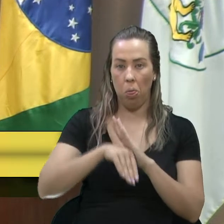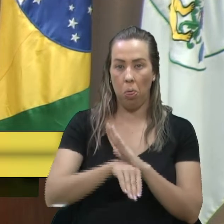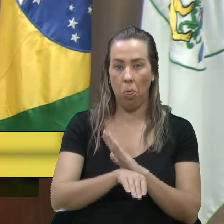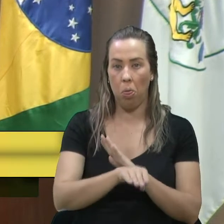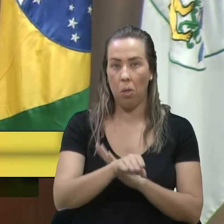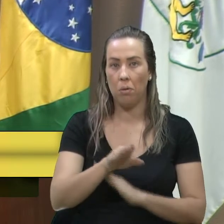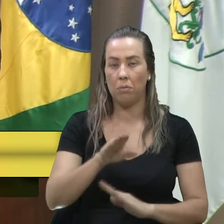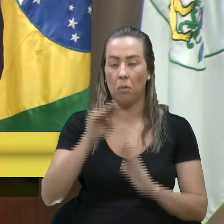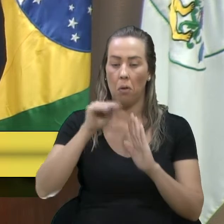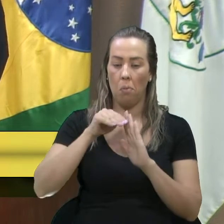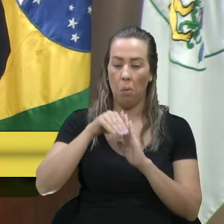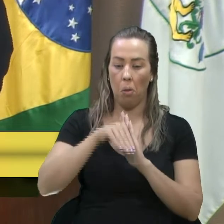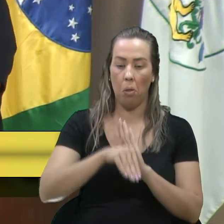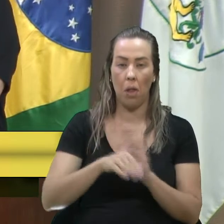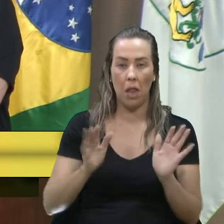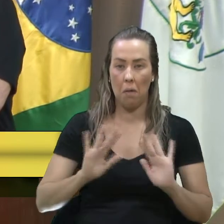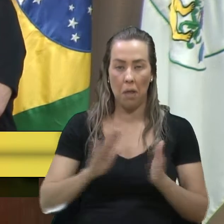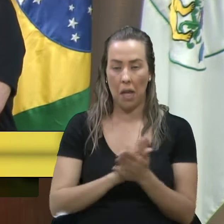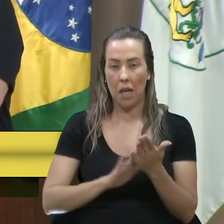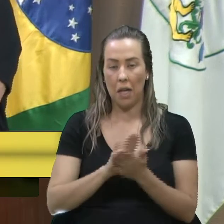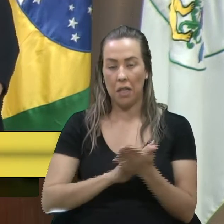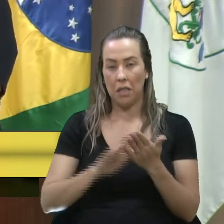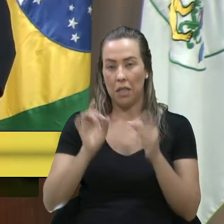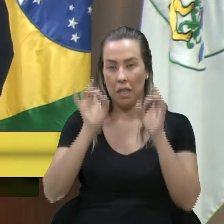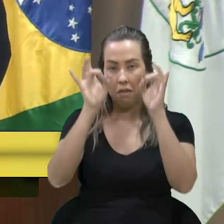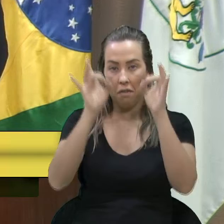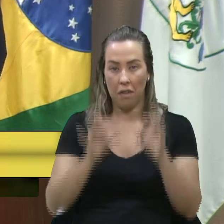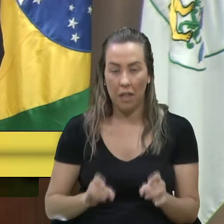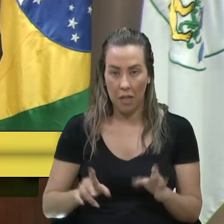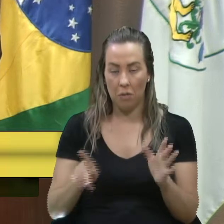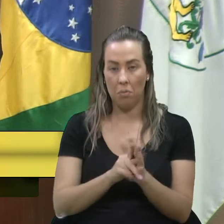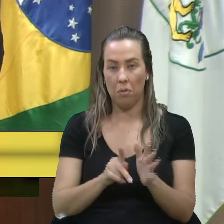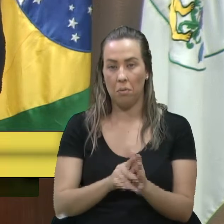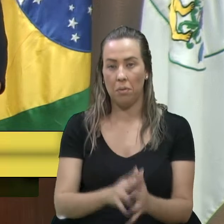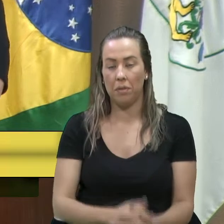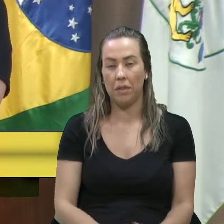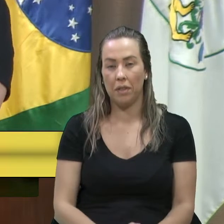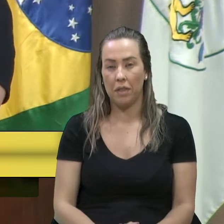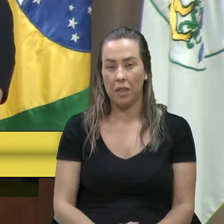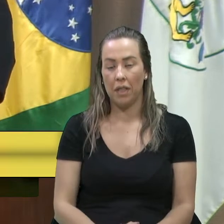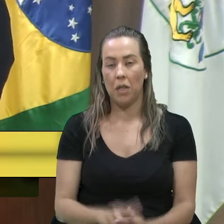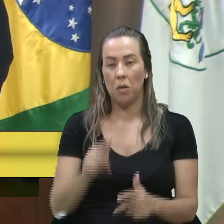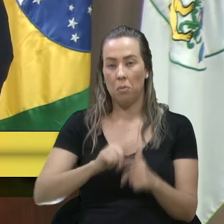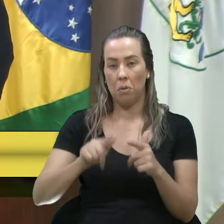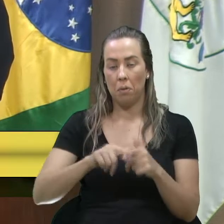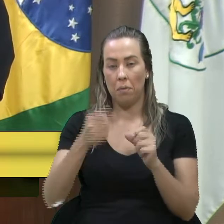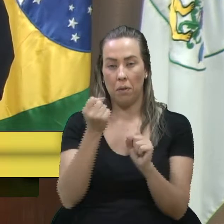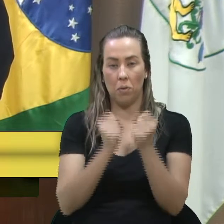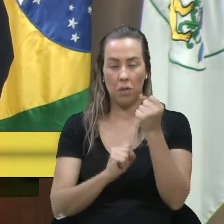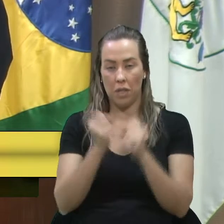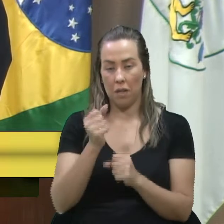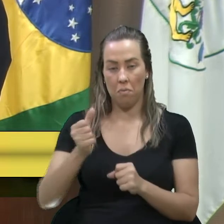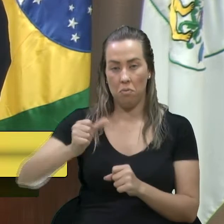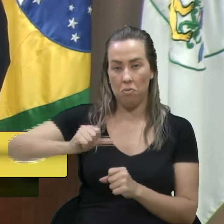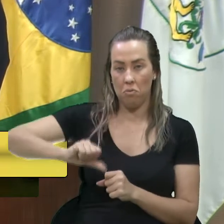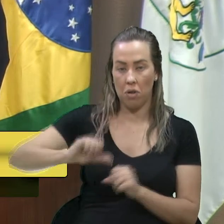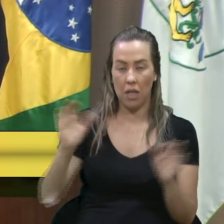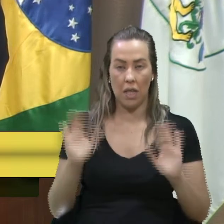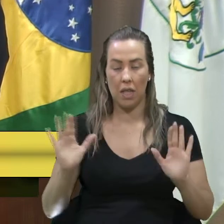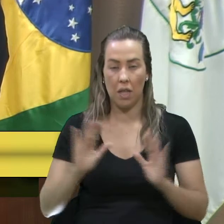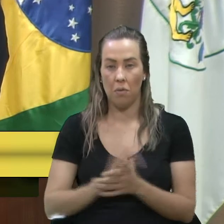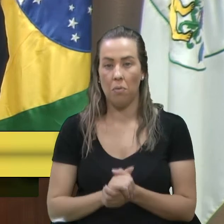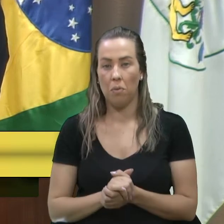cavalo para baixo. Nós não estaríamos só vendendo commodities e não estaríamos tendo uma indústria de produção. Não seríamos